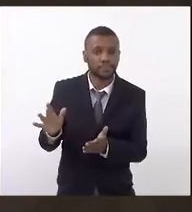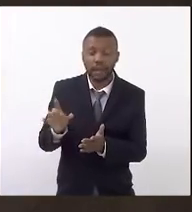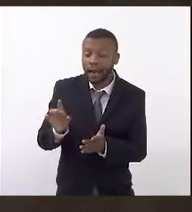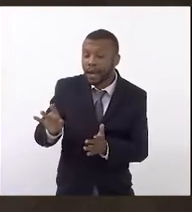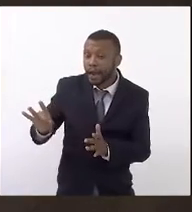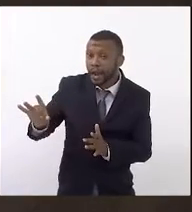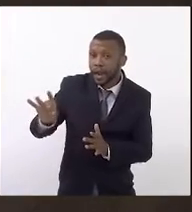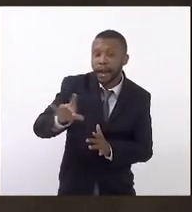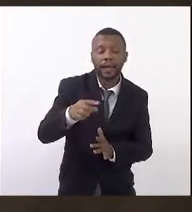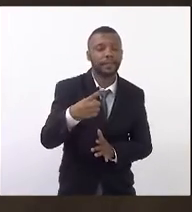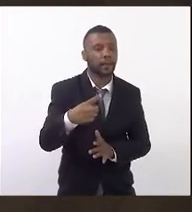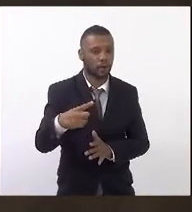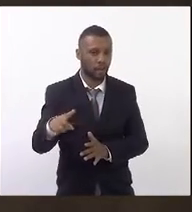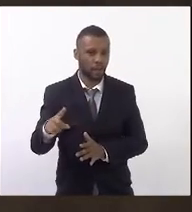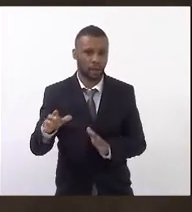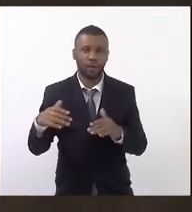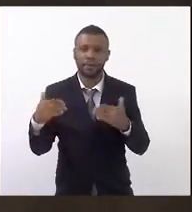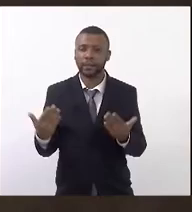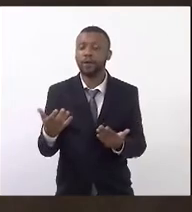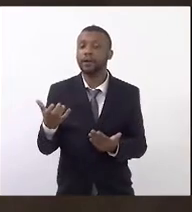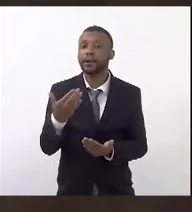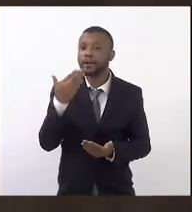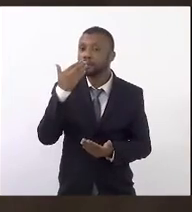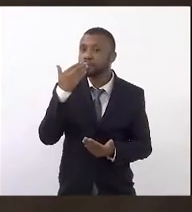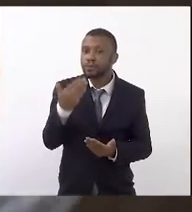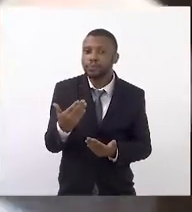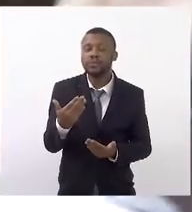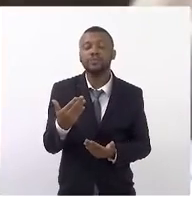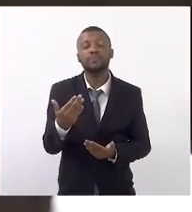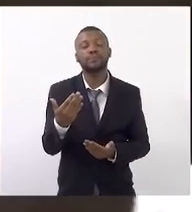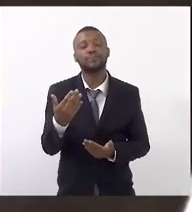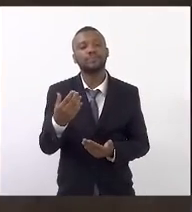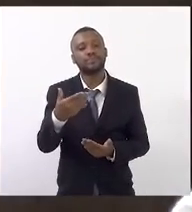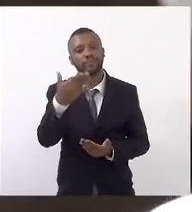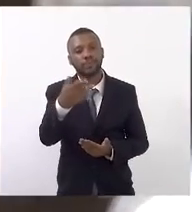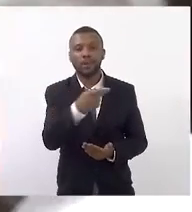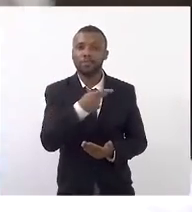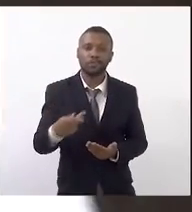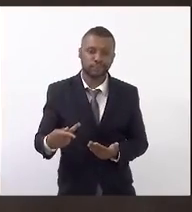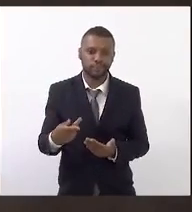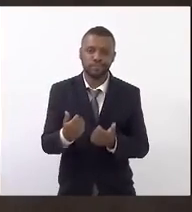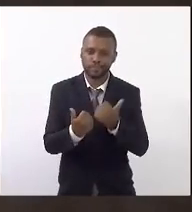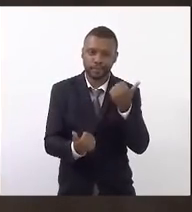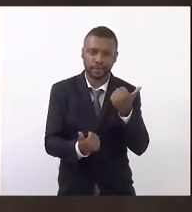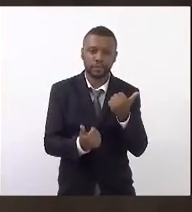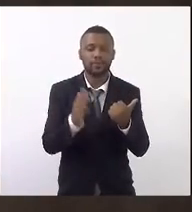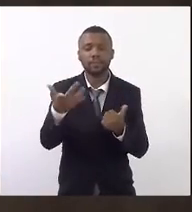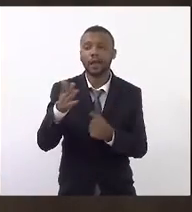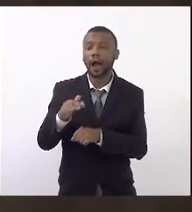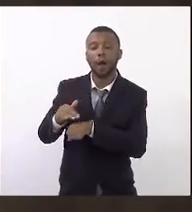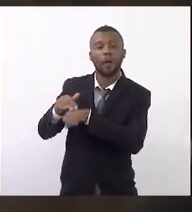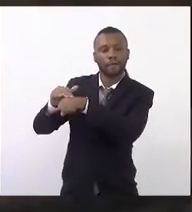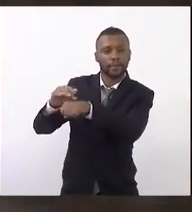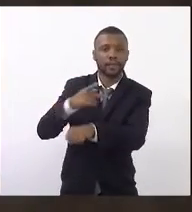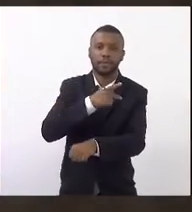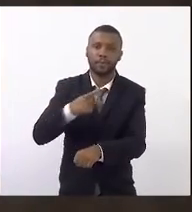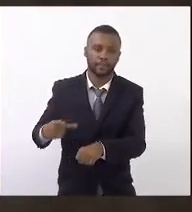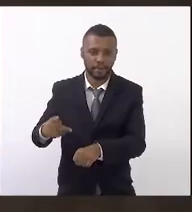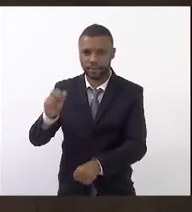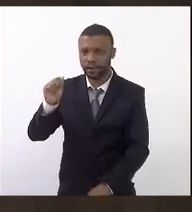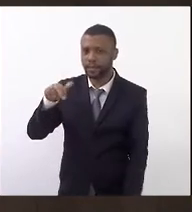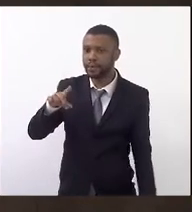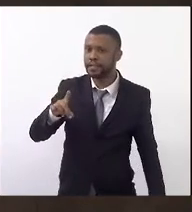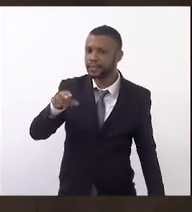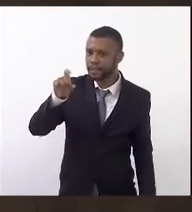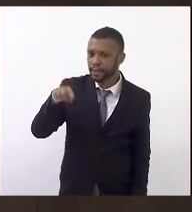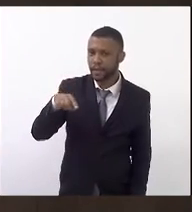Então, o que eu quero solicitar, Vossa Excelência? Já falei com o deputado André Siciliano. Será muito importante